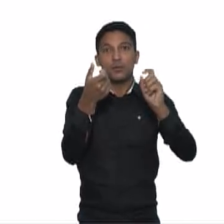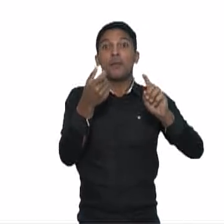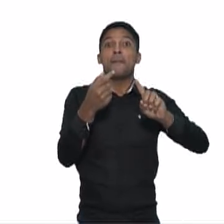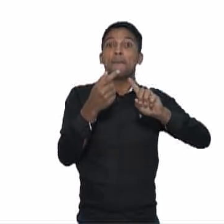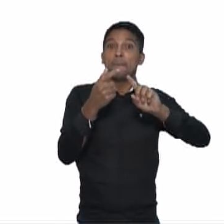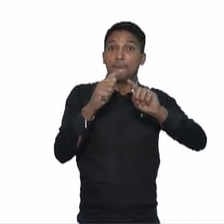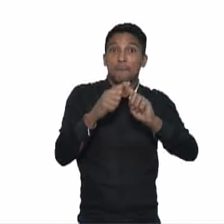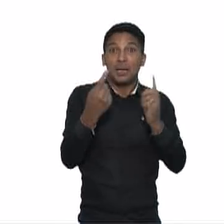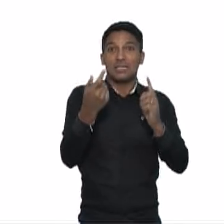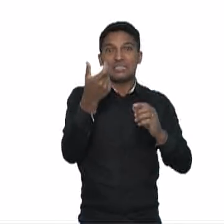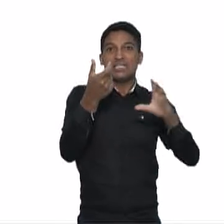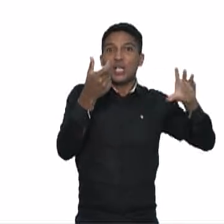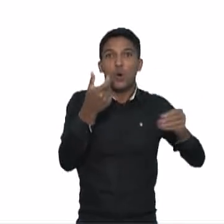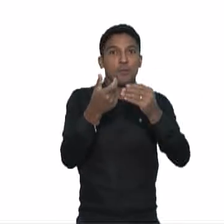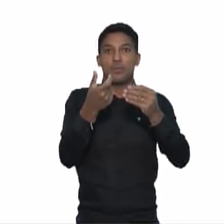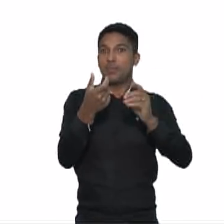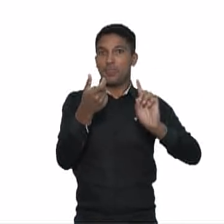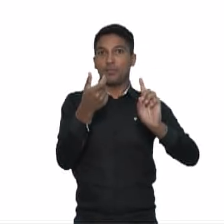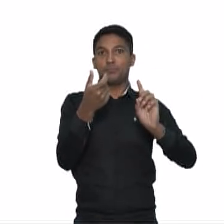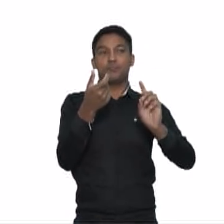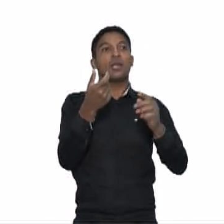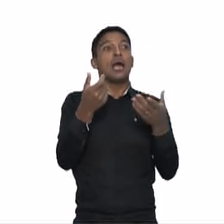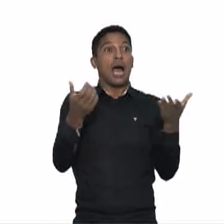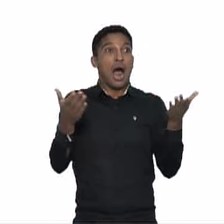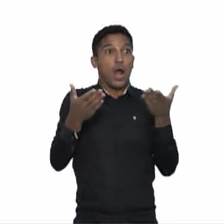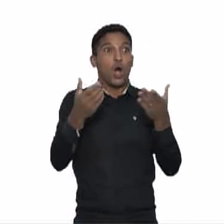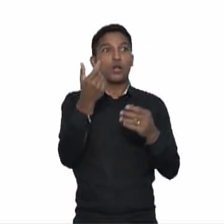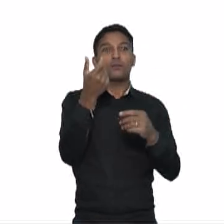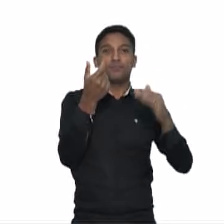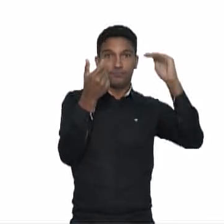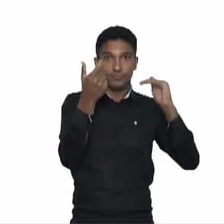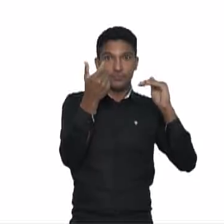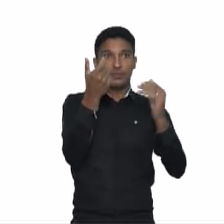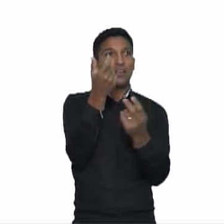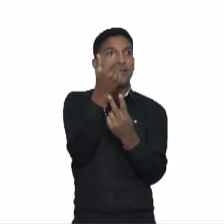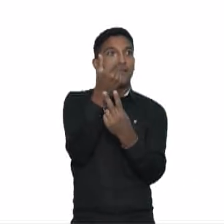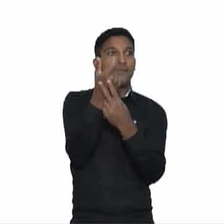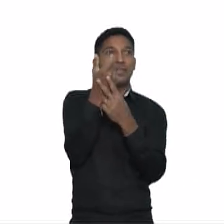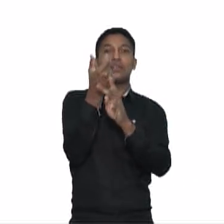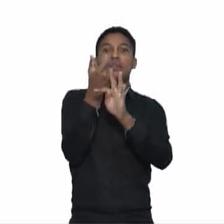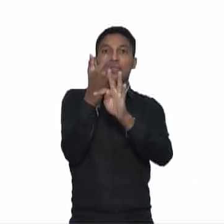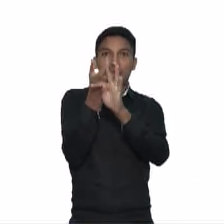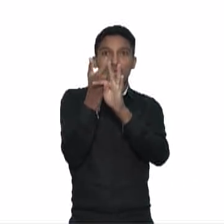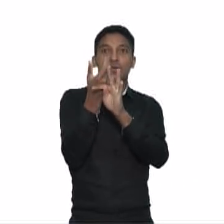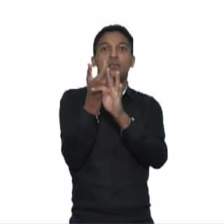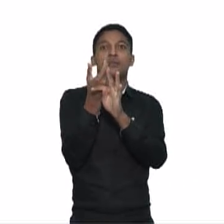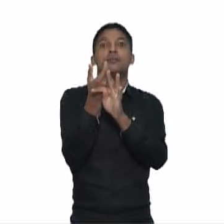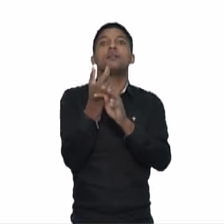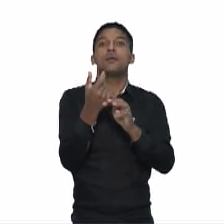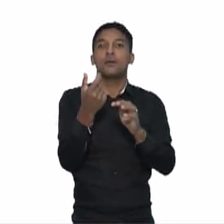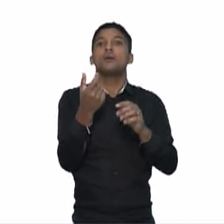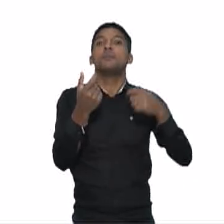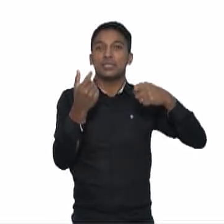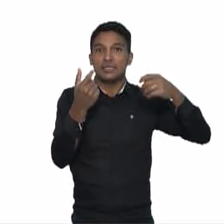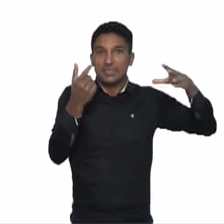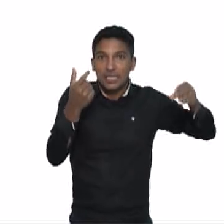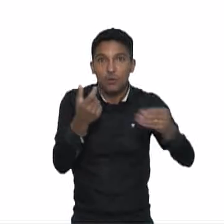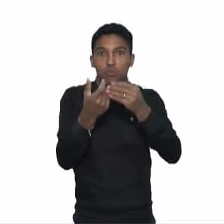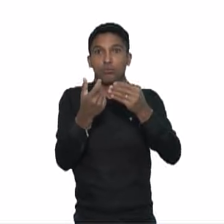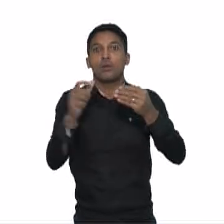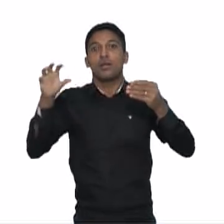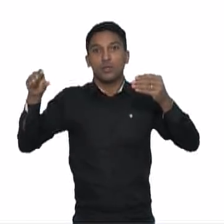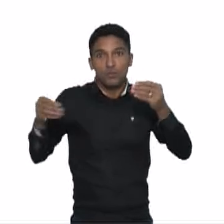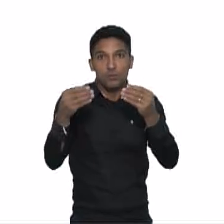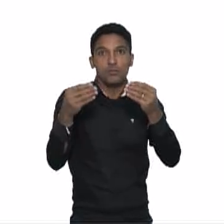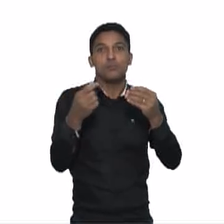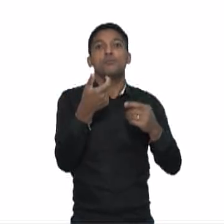ele pede um complemento, certo? Nós temos 3 tipos de verbos que são transitivos. O primeiro deles, o